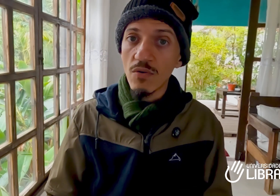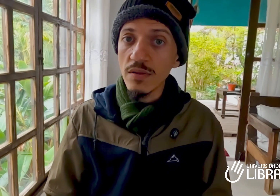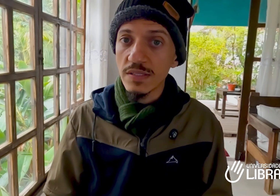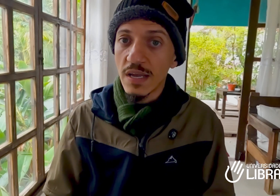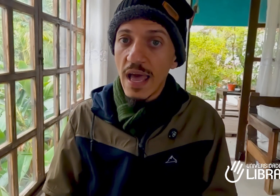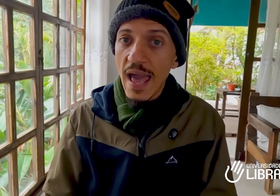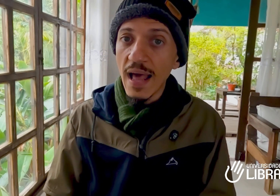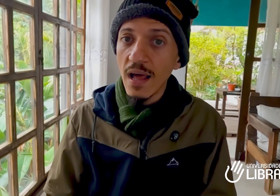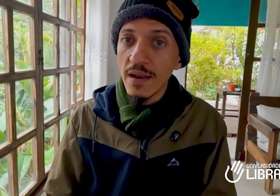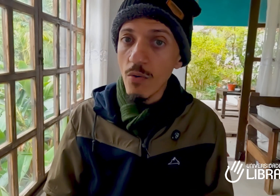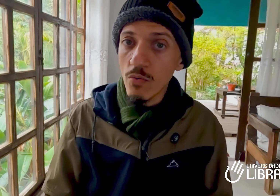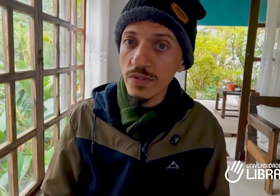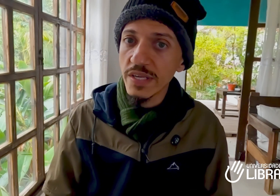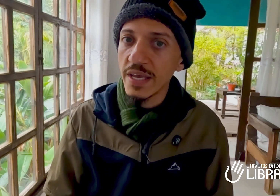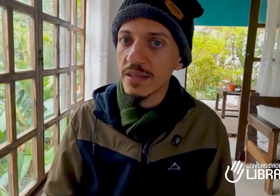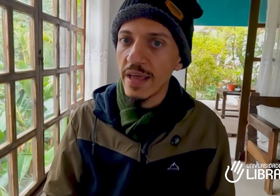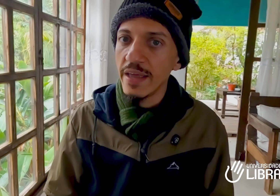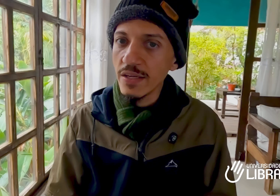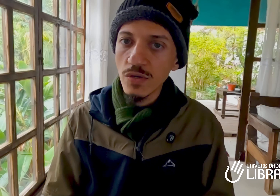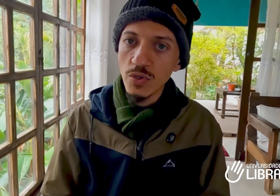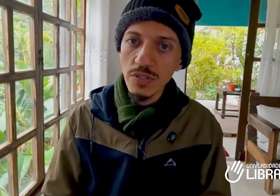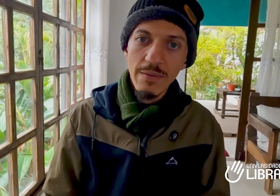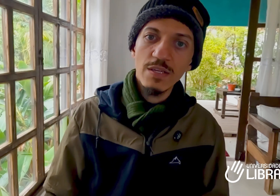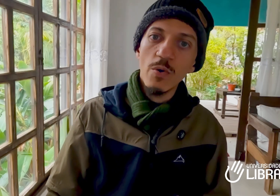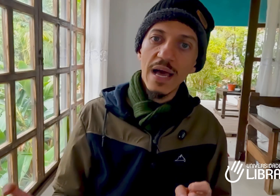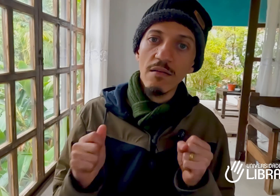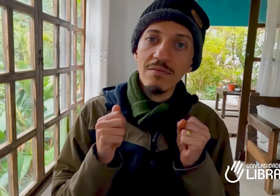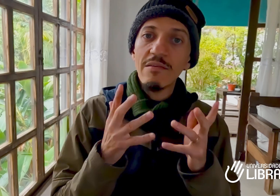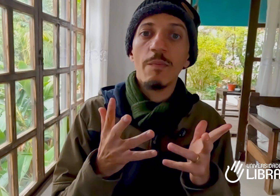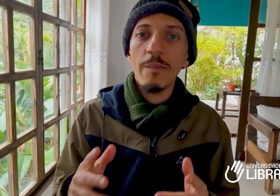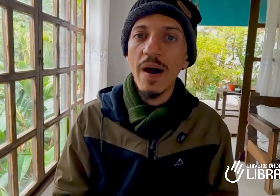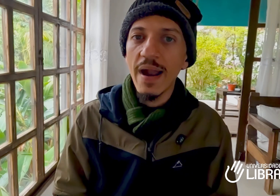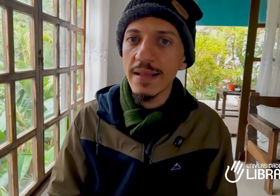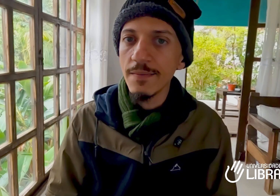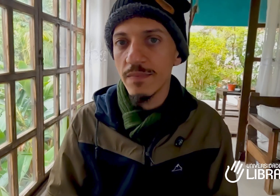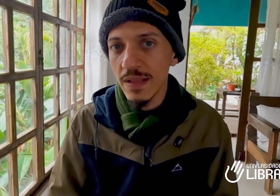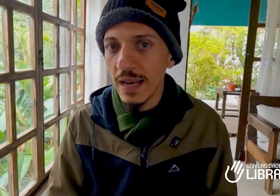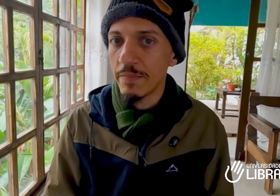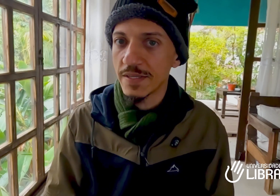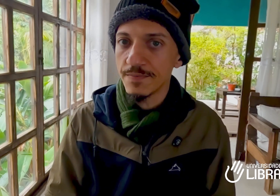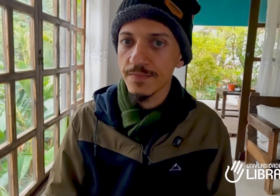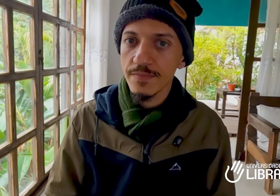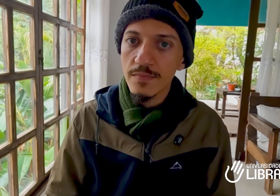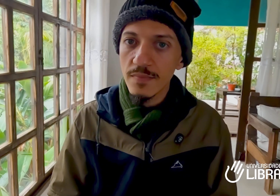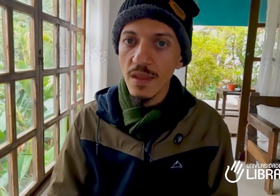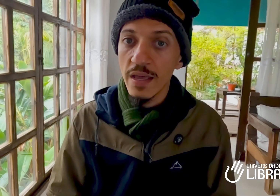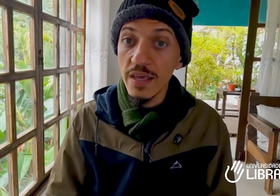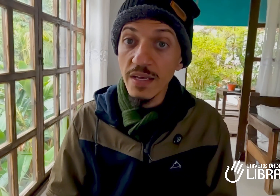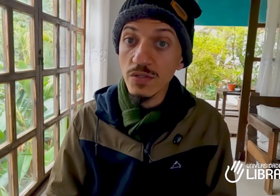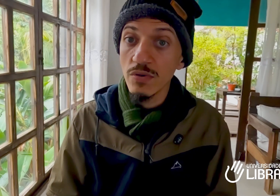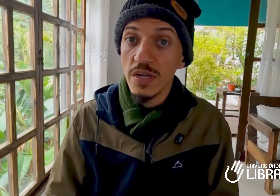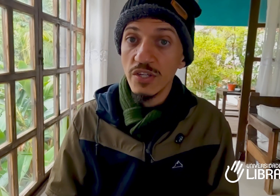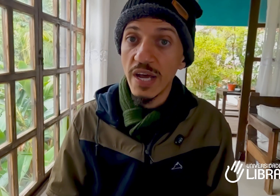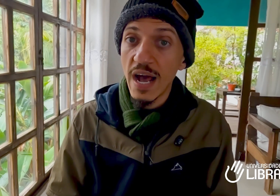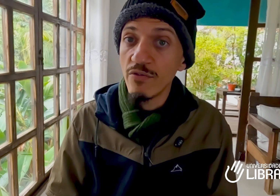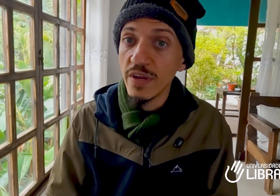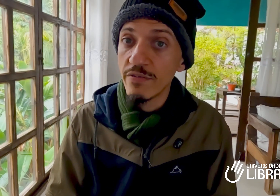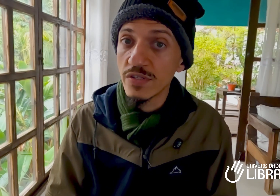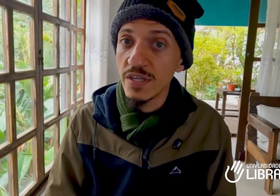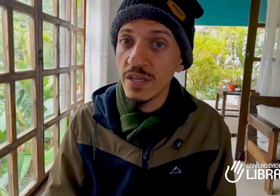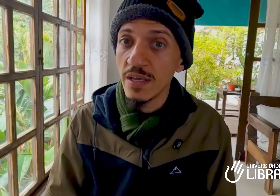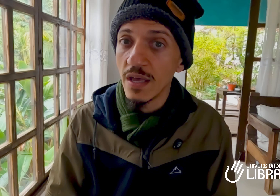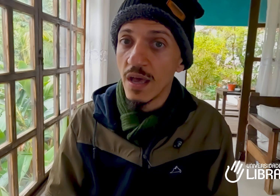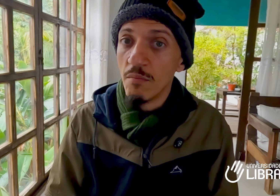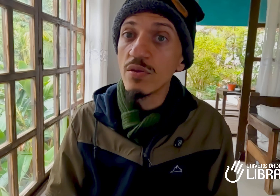das contas, ela não conseguia ter isso justamente porque ela não estava preparada na Libras. E isso gerava um